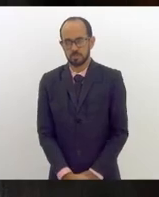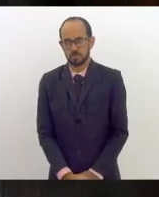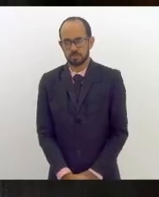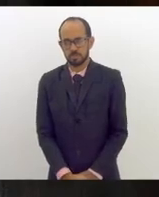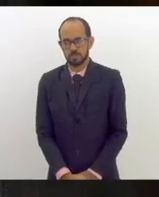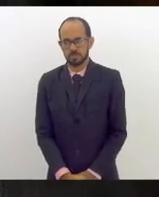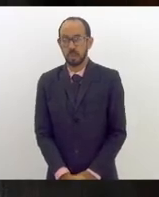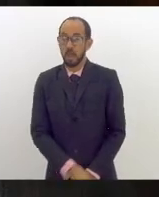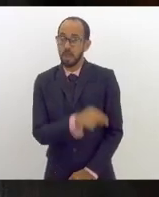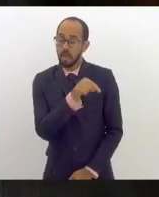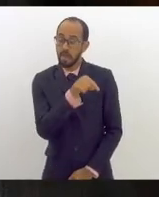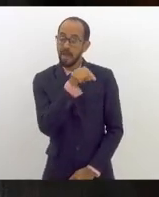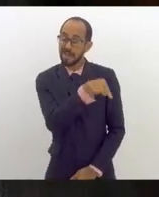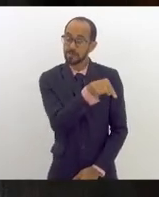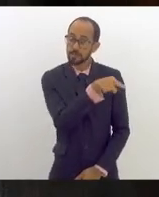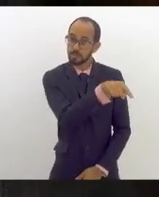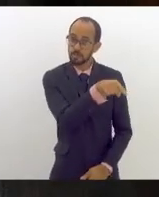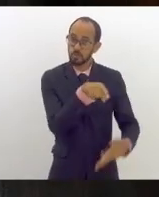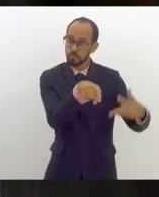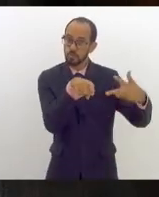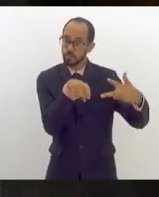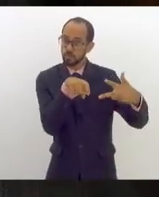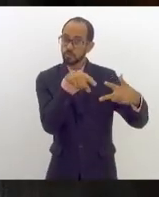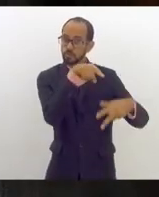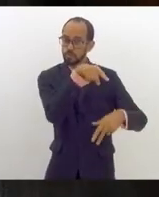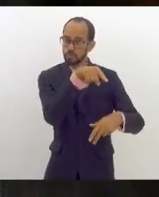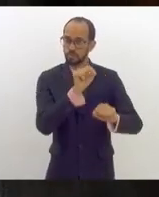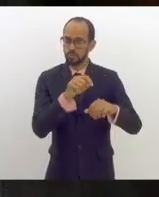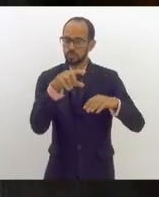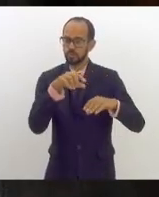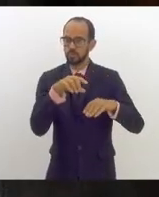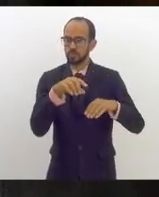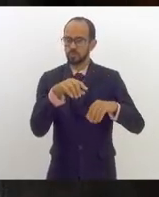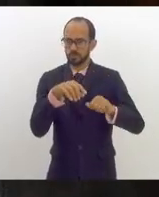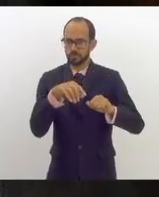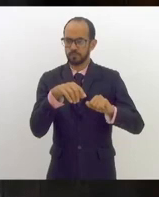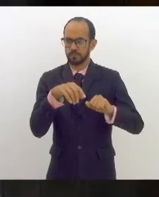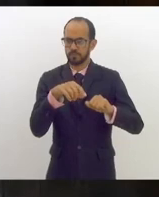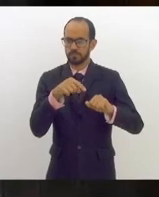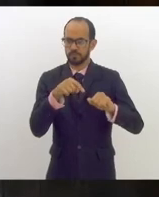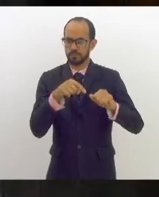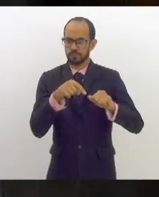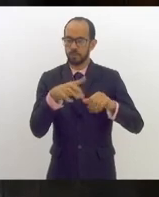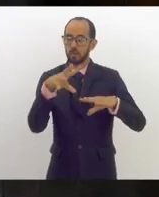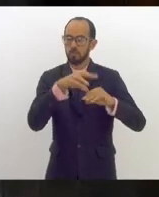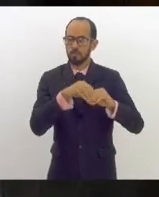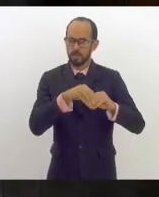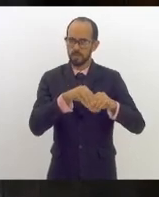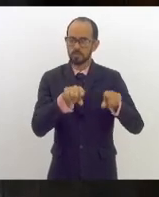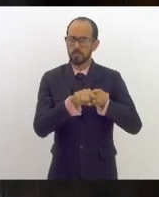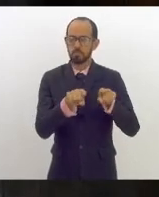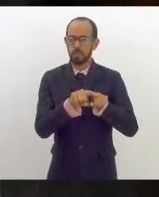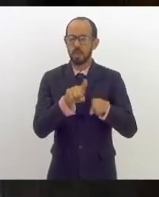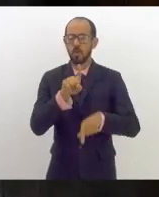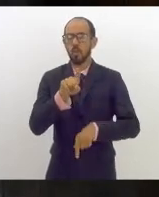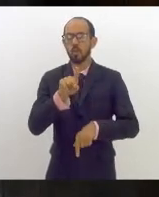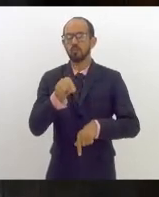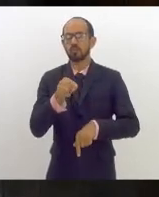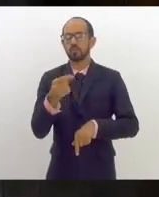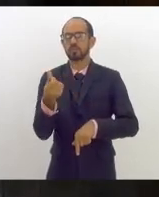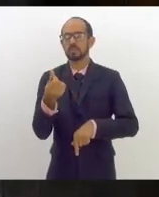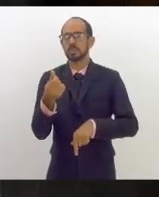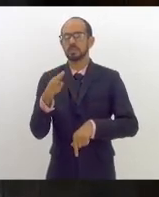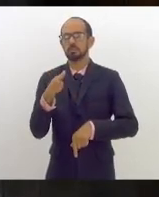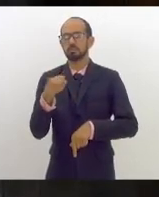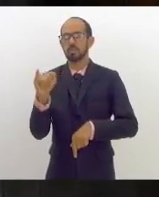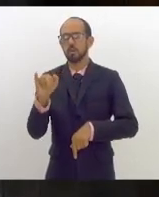O Poder Executivo acrescente-se aí uma perda de 1,6 bilhões